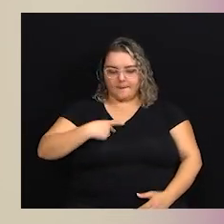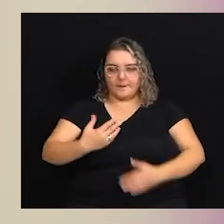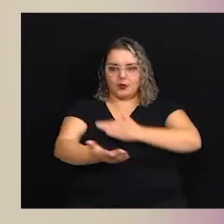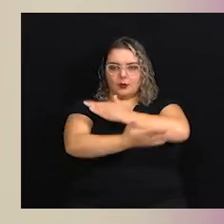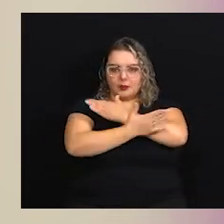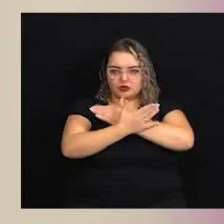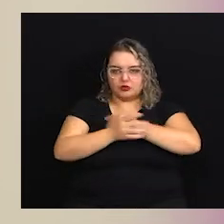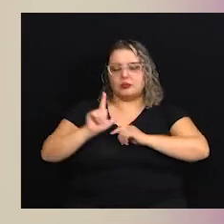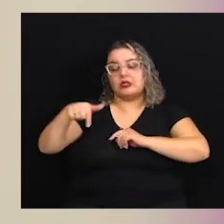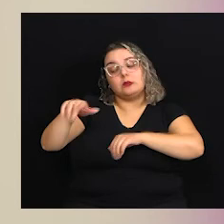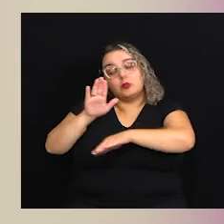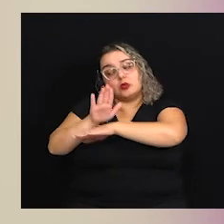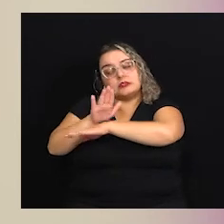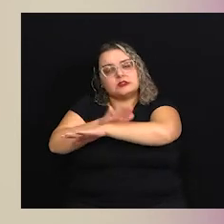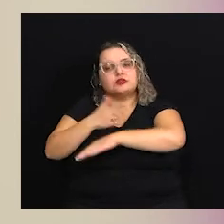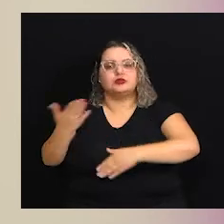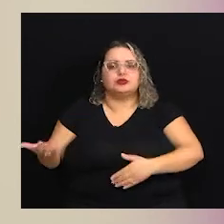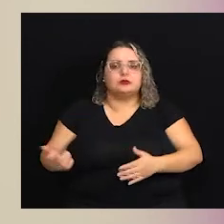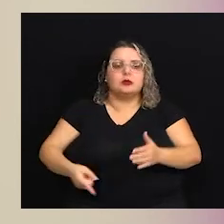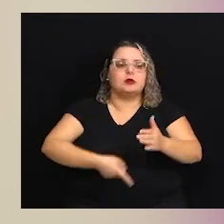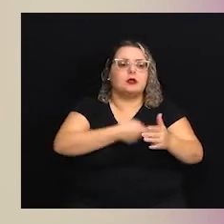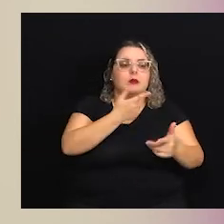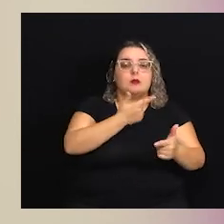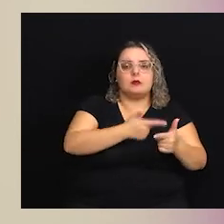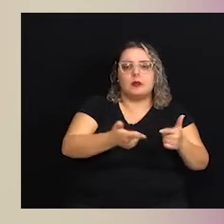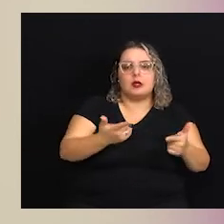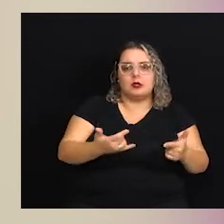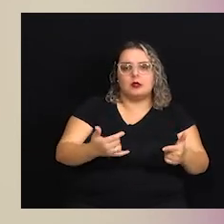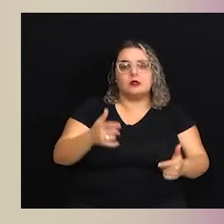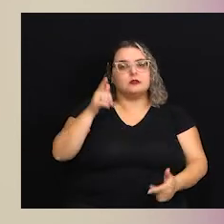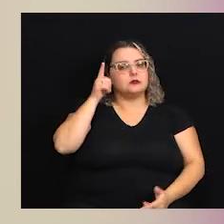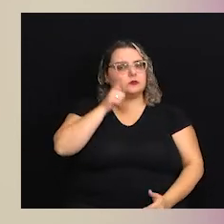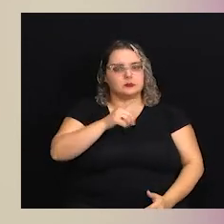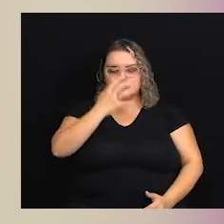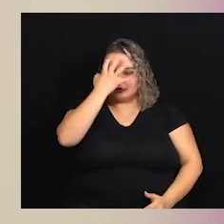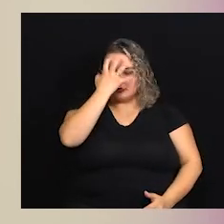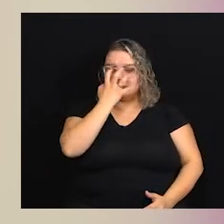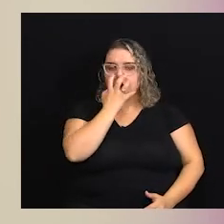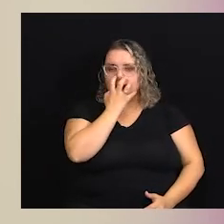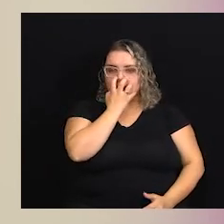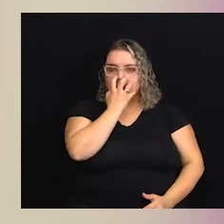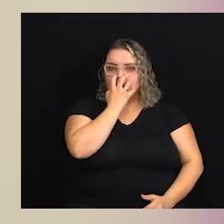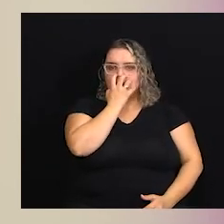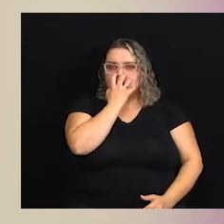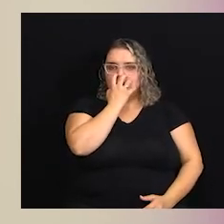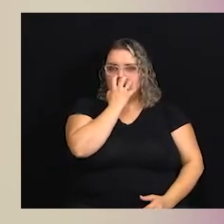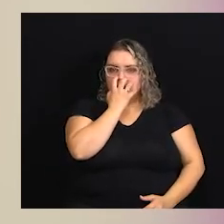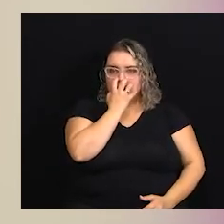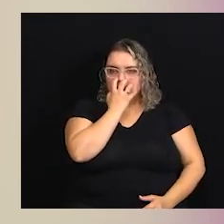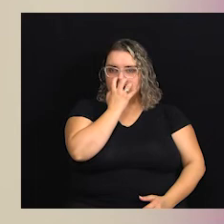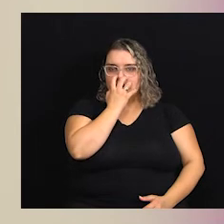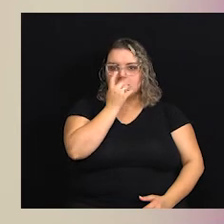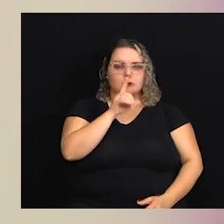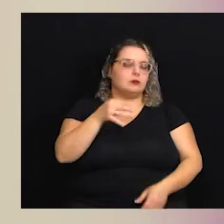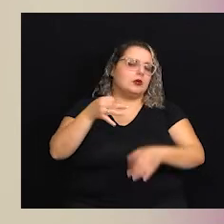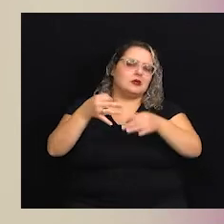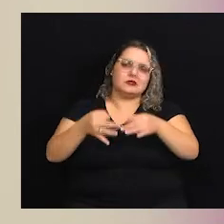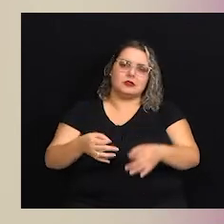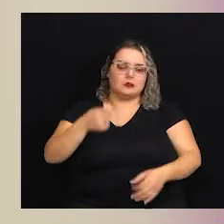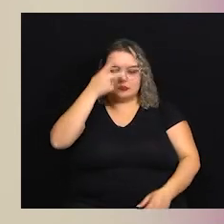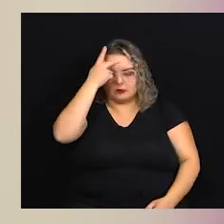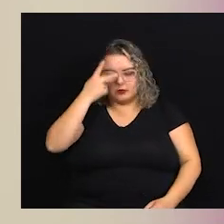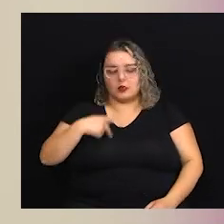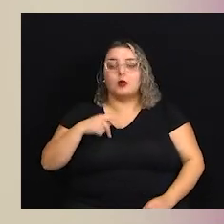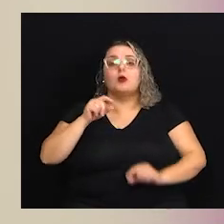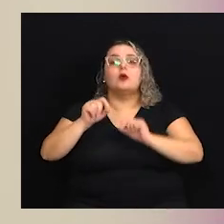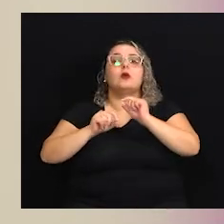a mulher, principalmente, que já viveu agora a primeira metade, está na segunda, se ela não consegue pôr oxigênio nela, nem é justo com